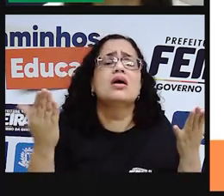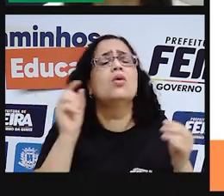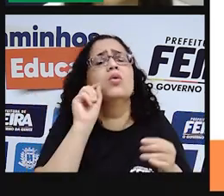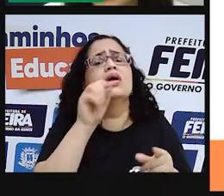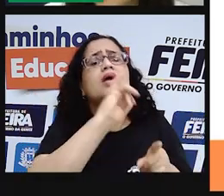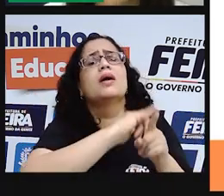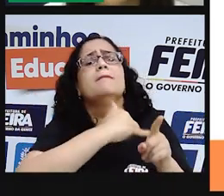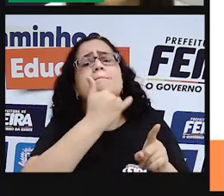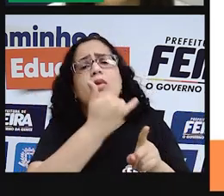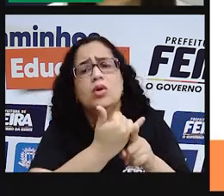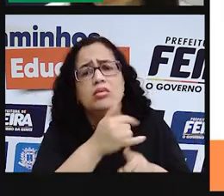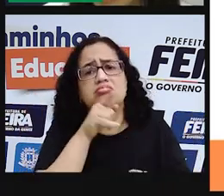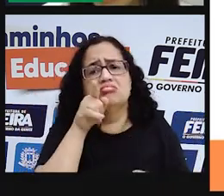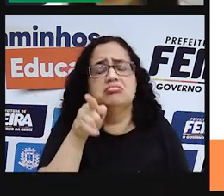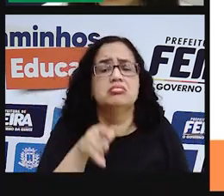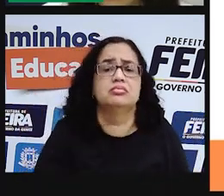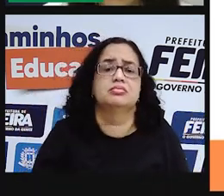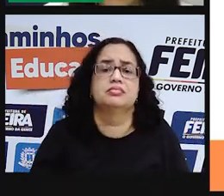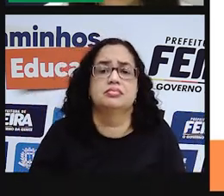que é o bullying?